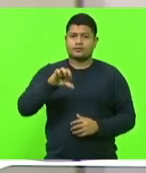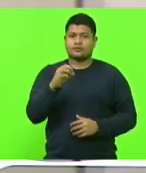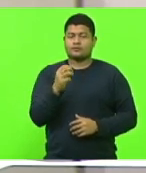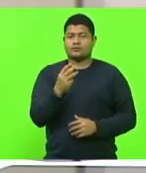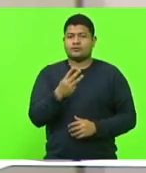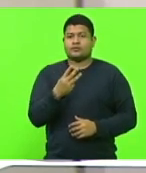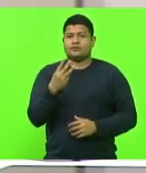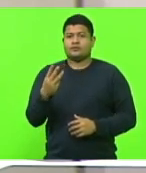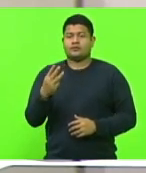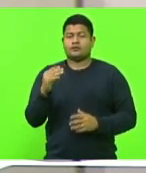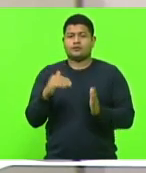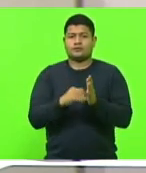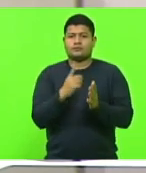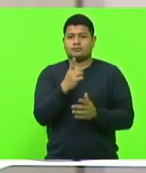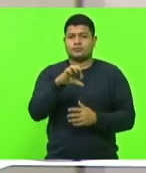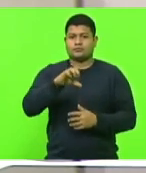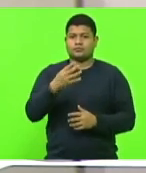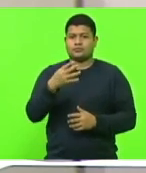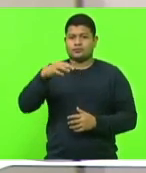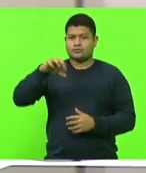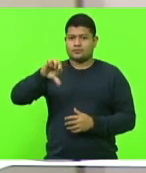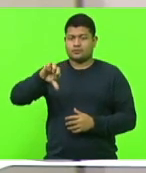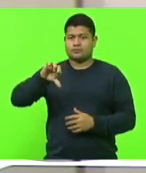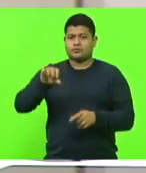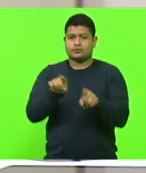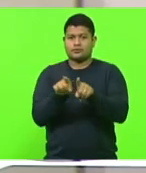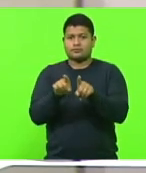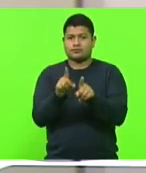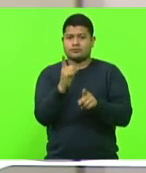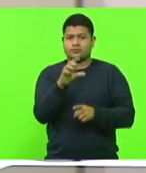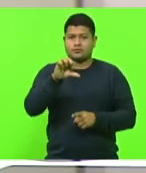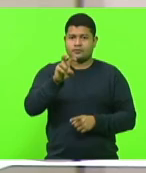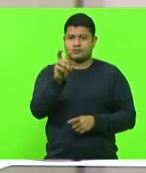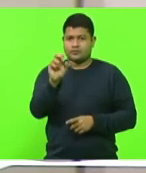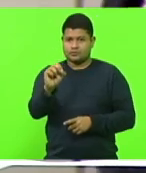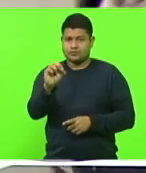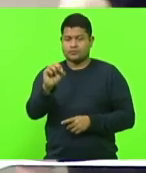1933 a 1949 e 1950.